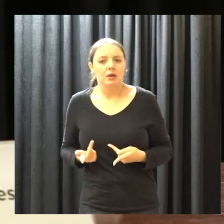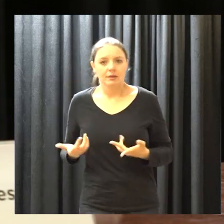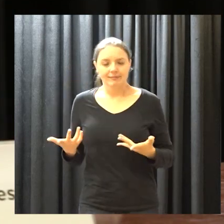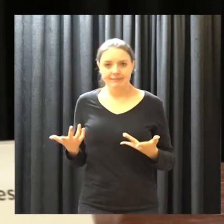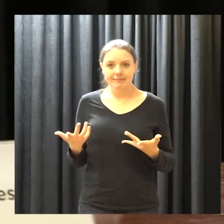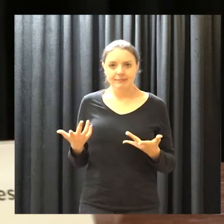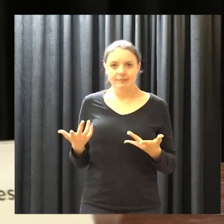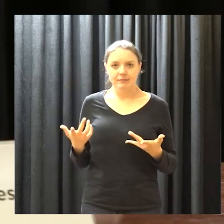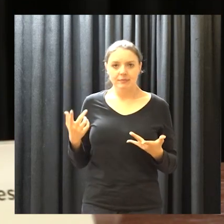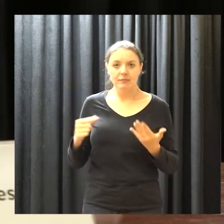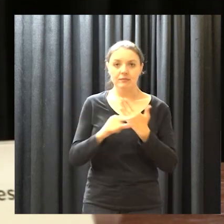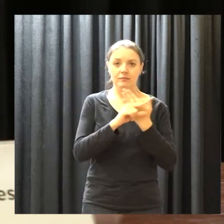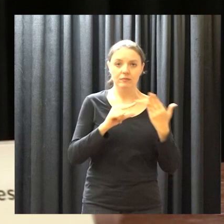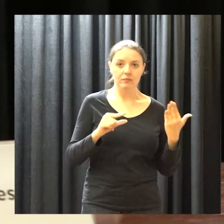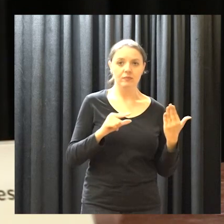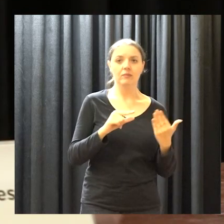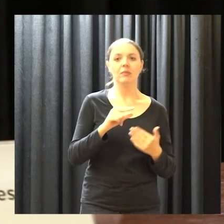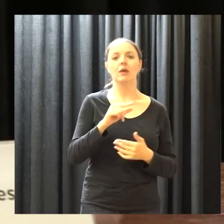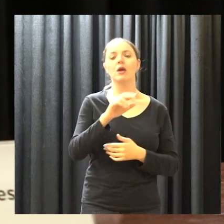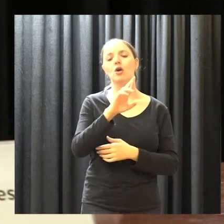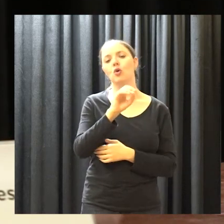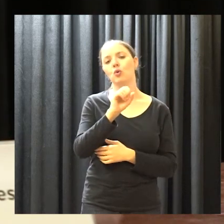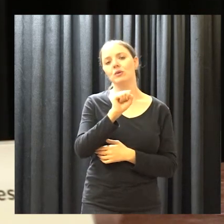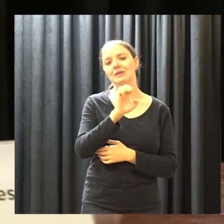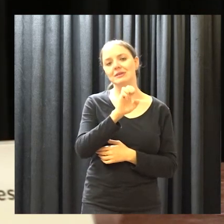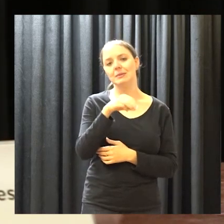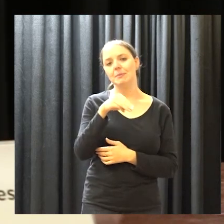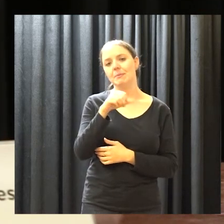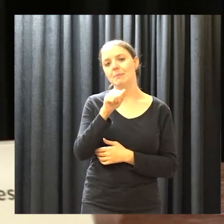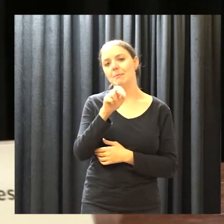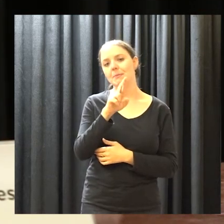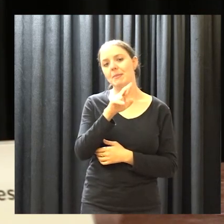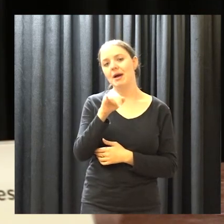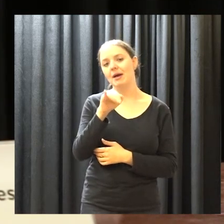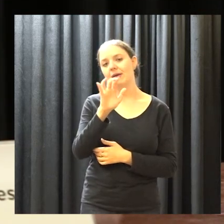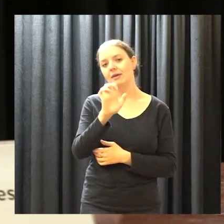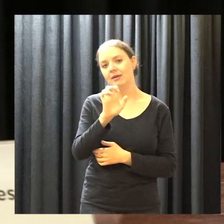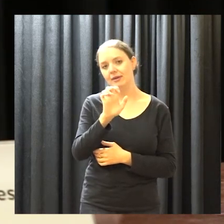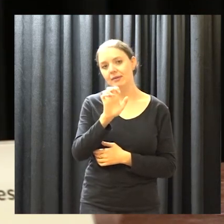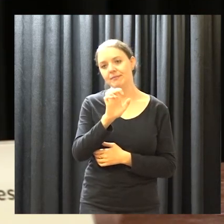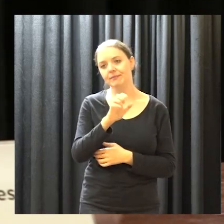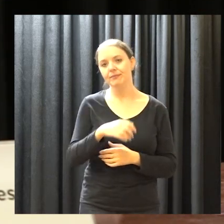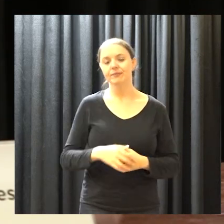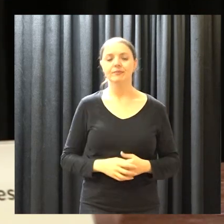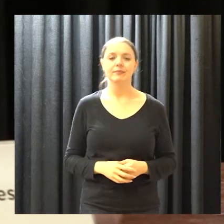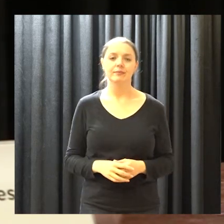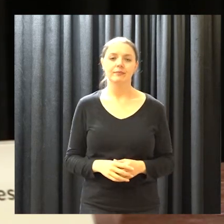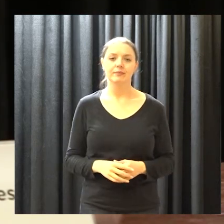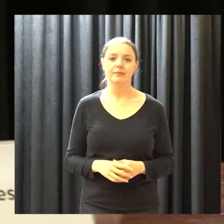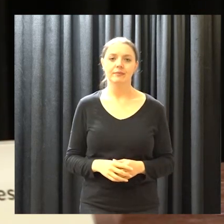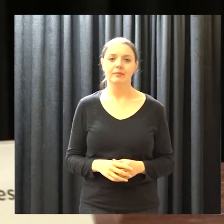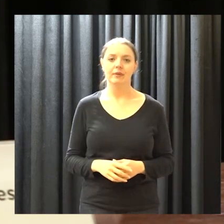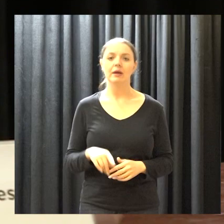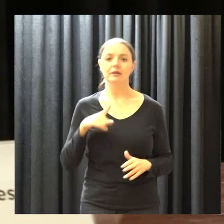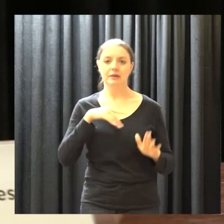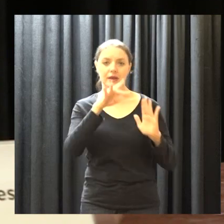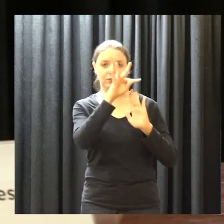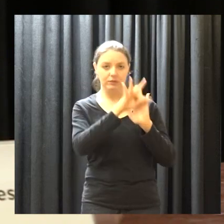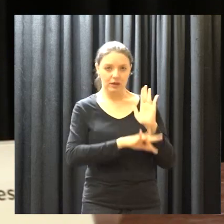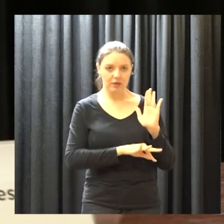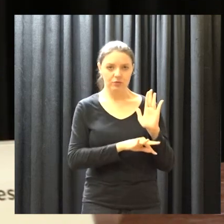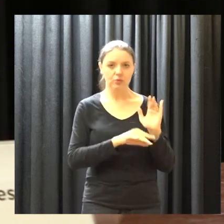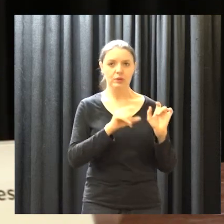Glahan-Thompson em seu texto Integrating Disability, Transforming Feminist Theory, ou Integrando a Deficiência, Transformando a